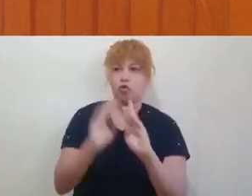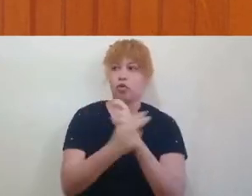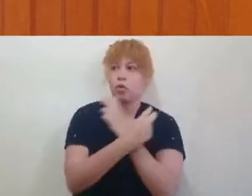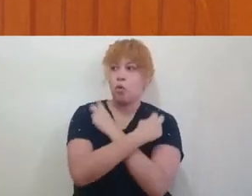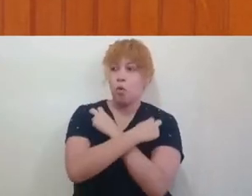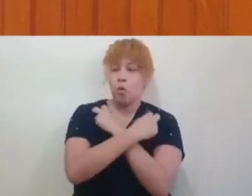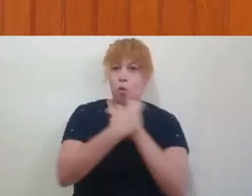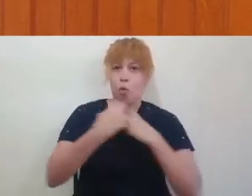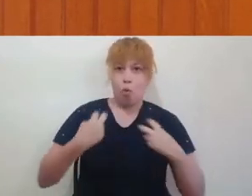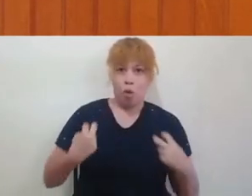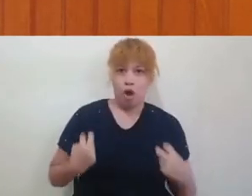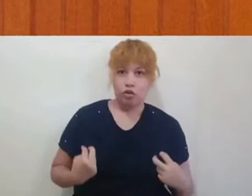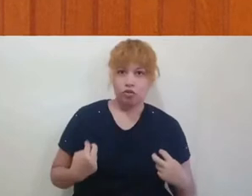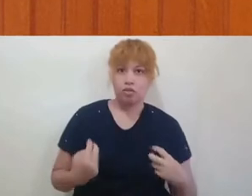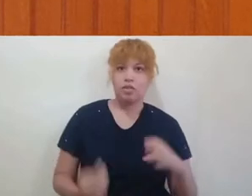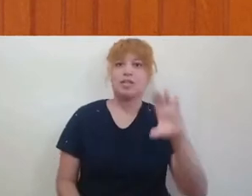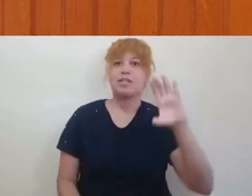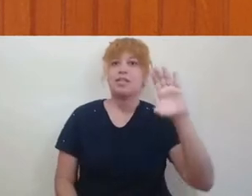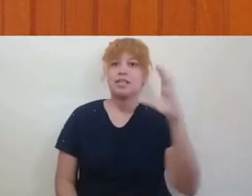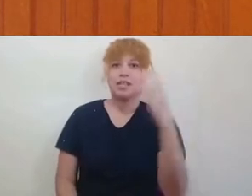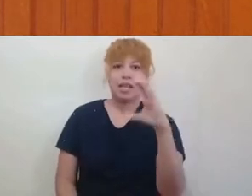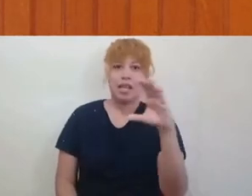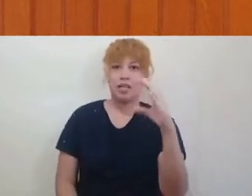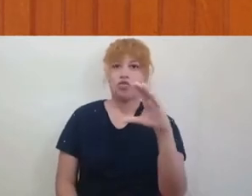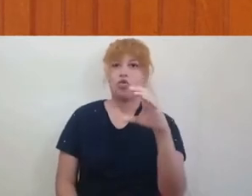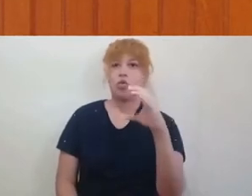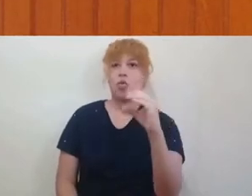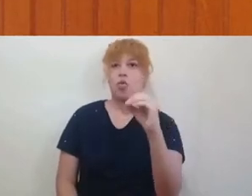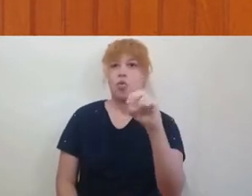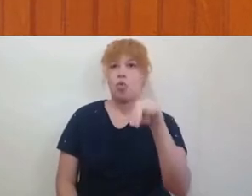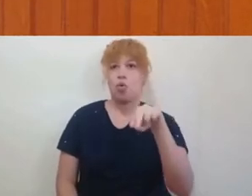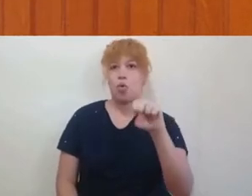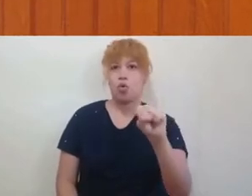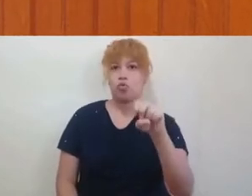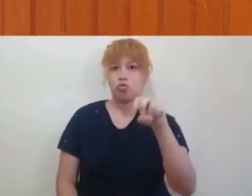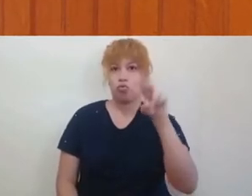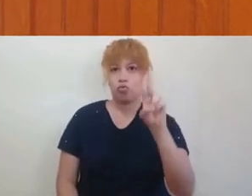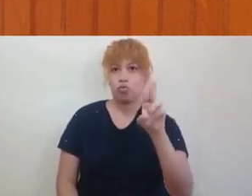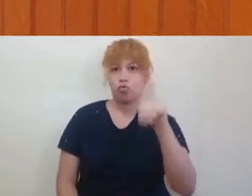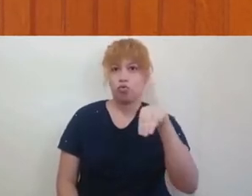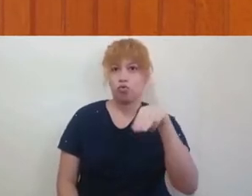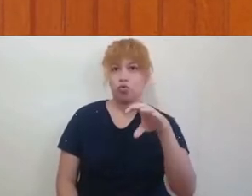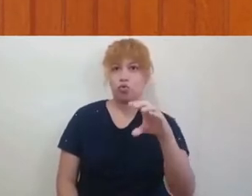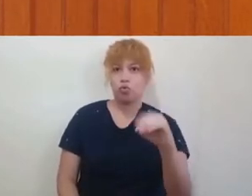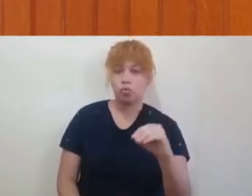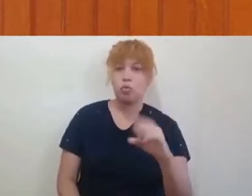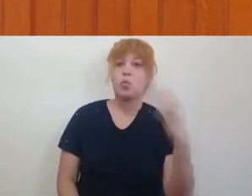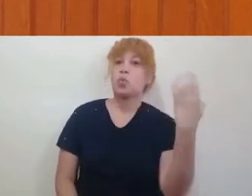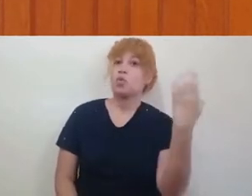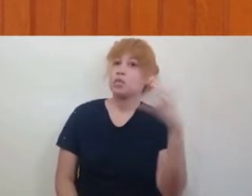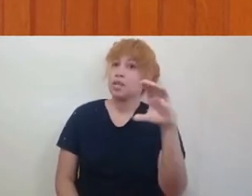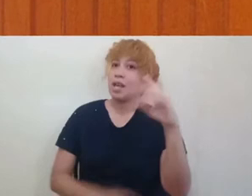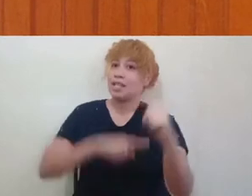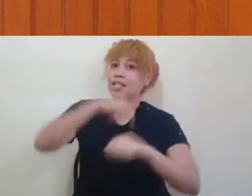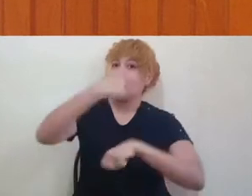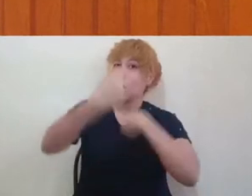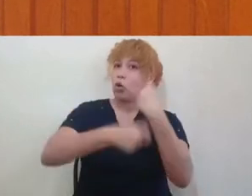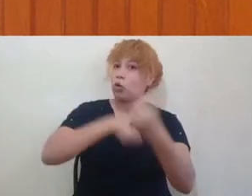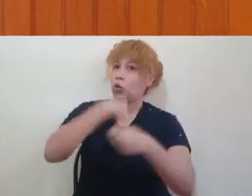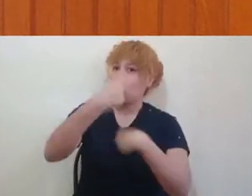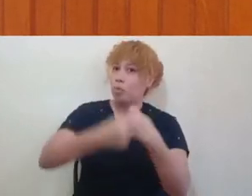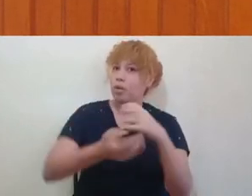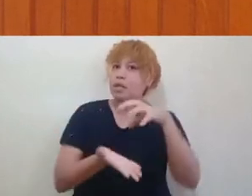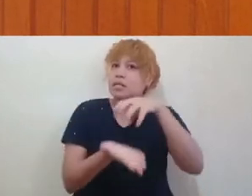Engenharia Florestal, SEDE, Engenharia Mecânica, UAXA, Gastronomia,